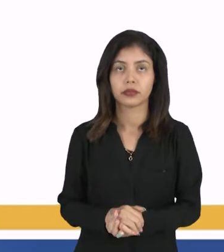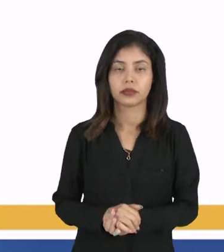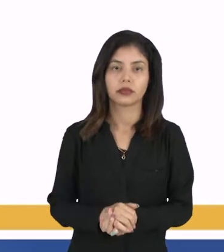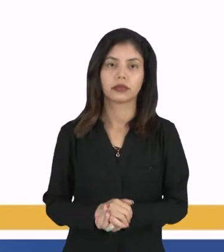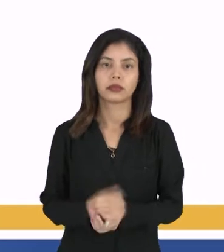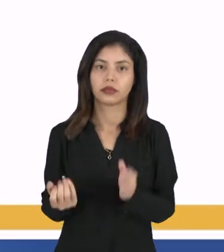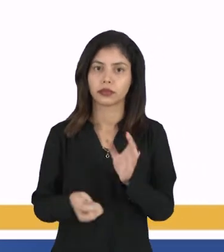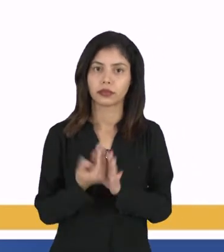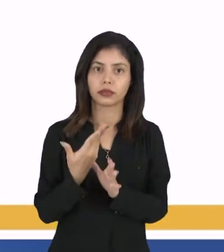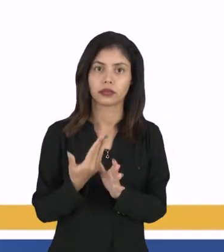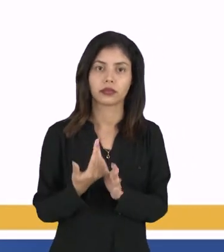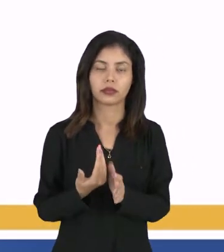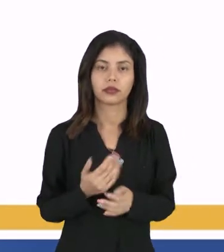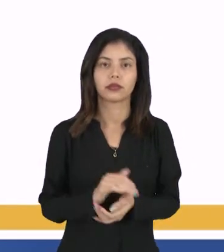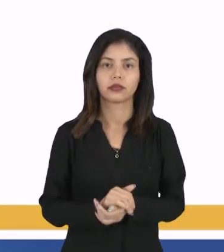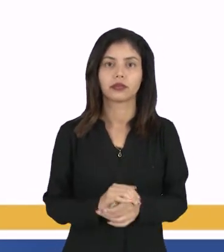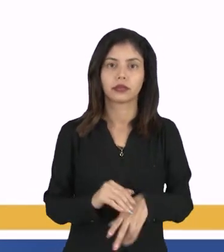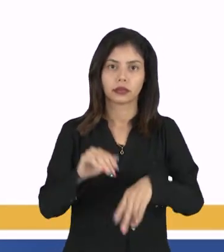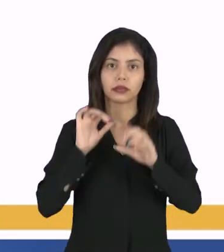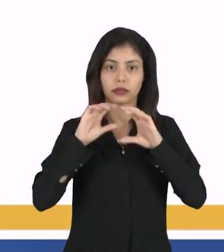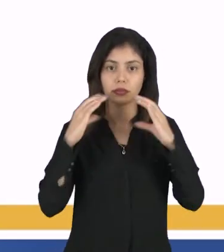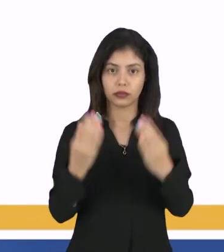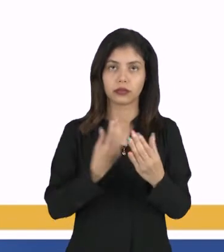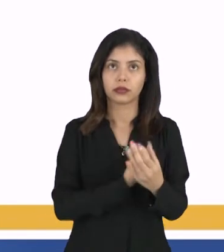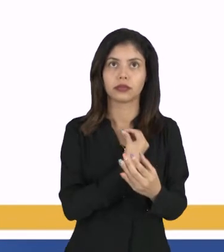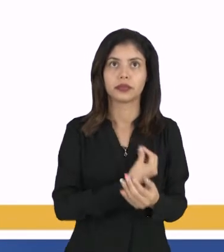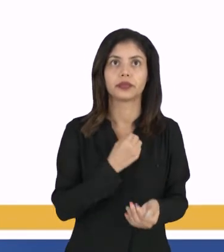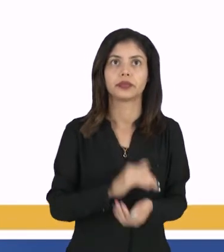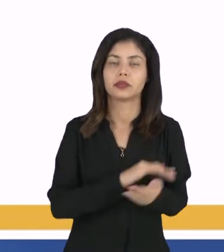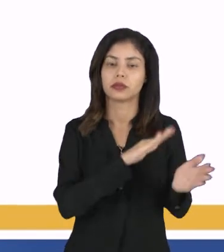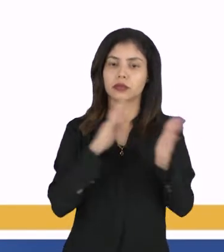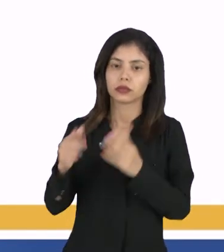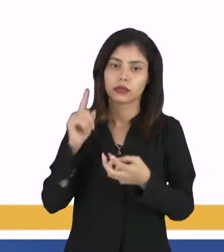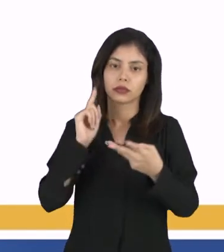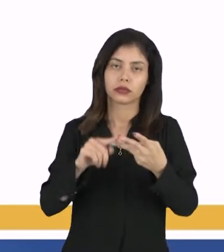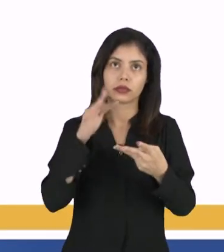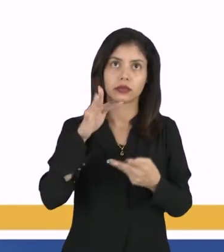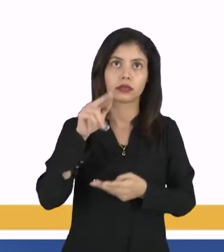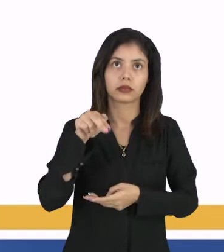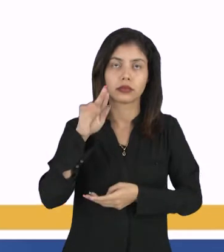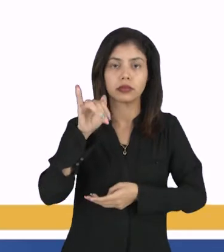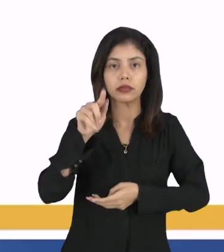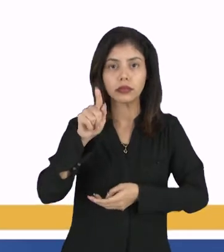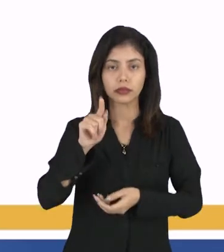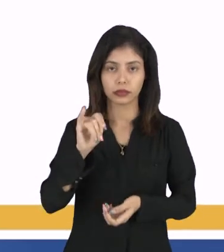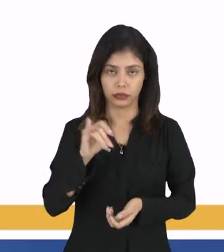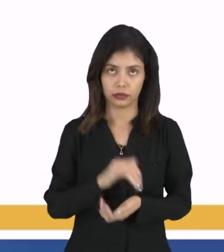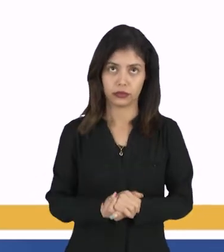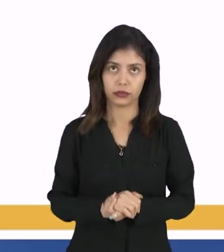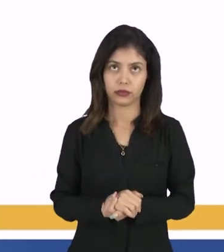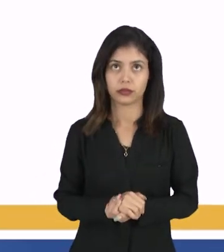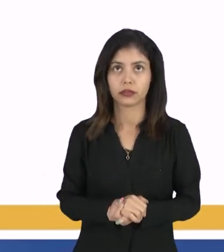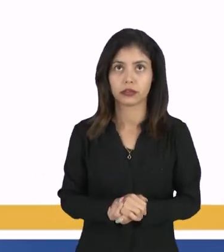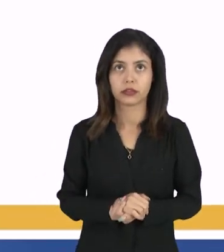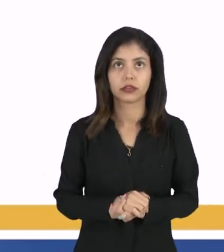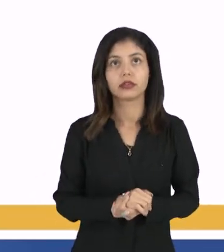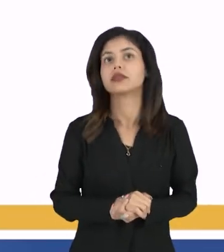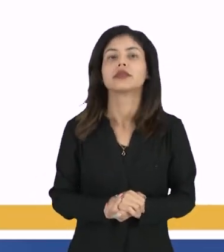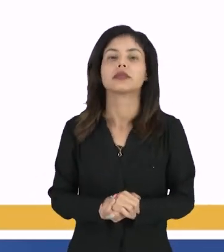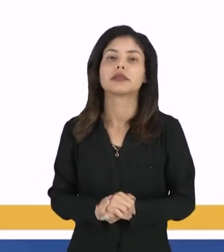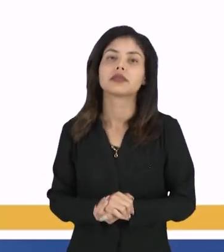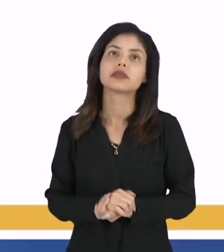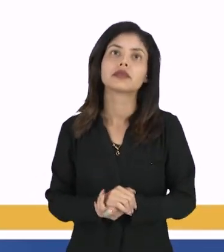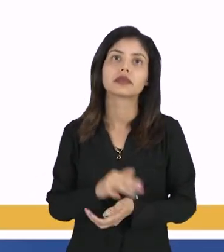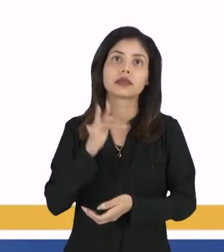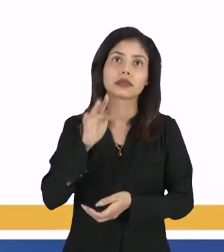reino existente dos seres vivos, tá? Partindo por terceiro reino, né? Lembra lá, Monera, protista e fungi,